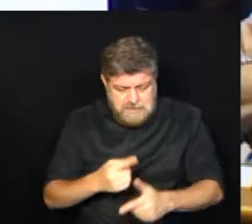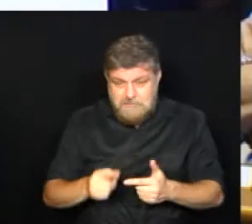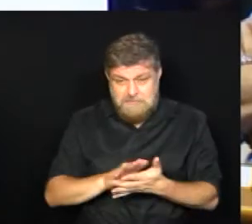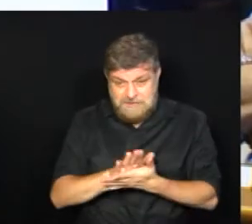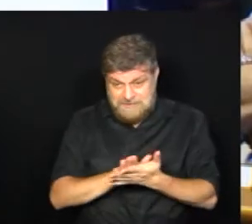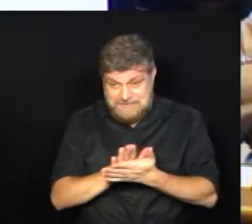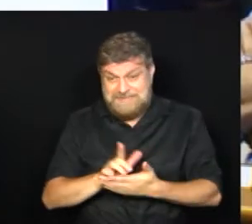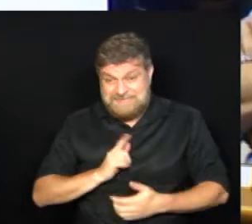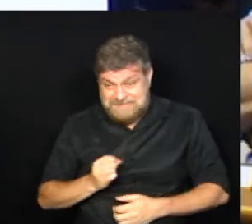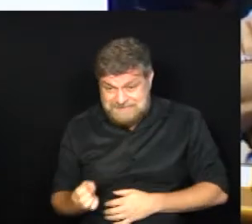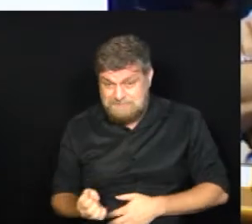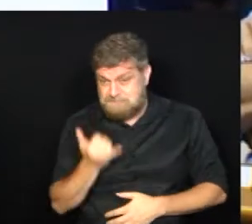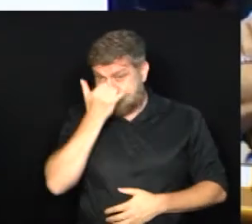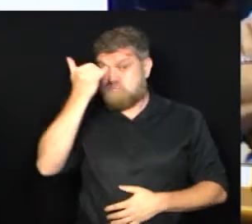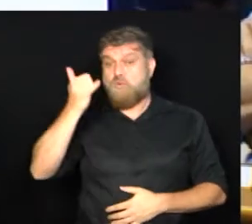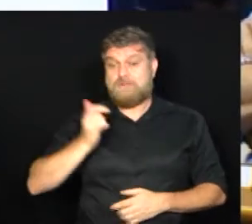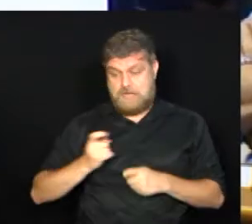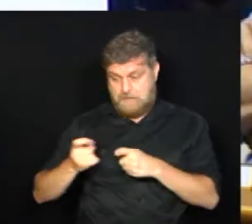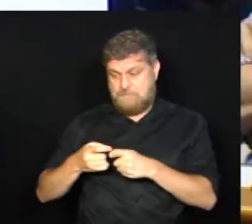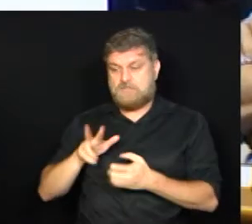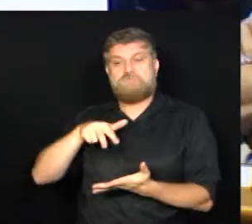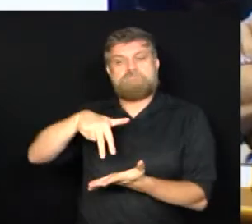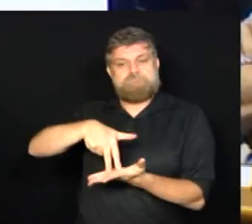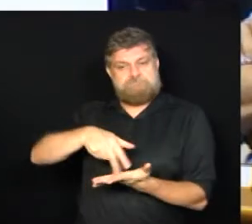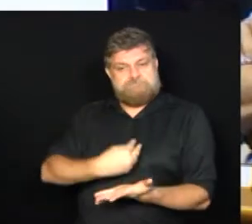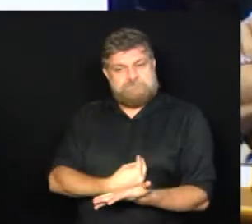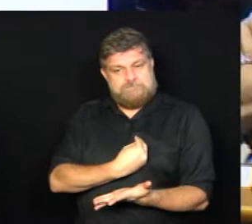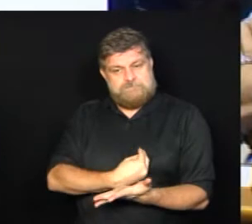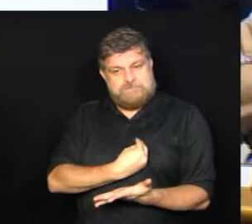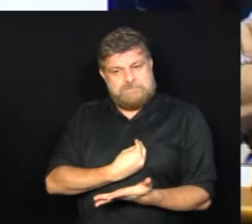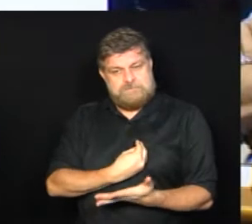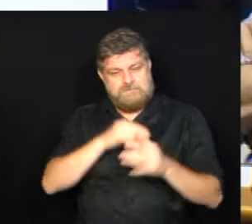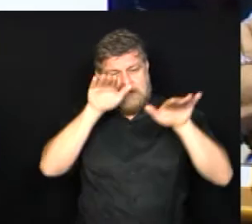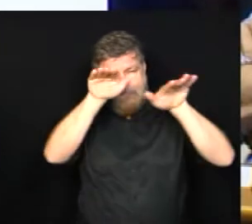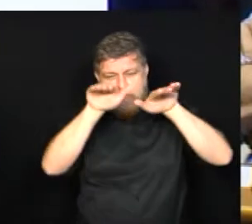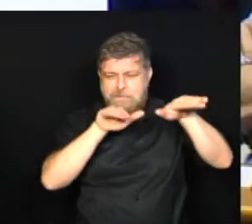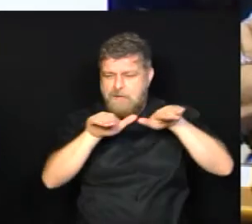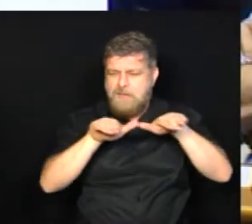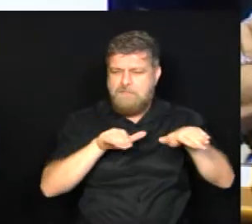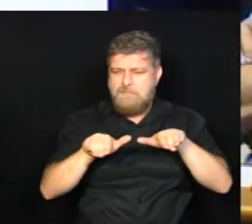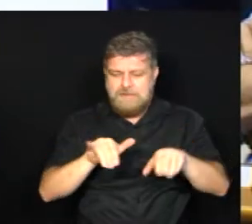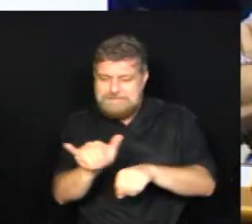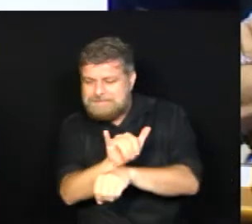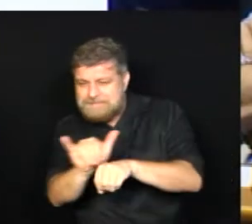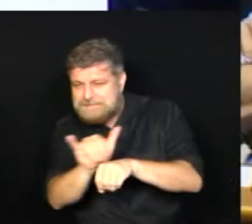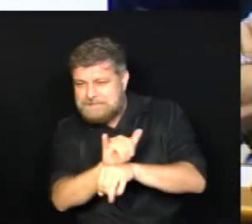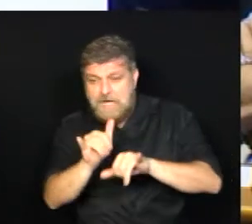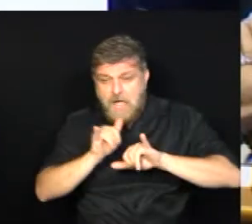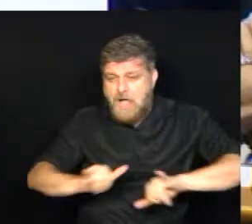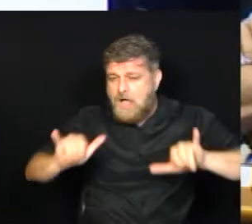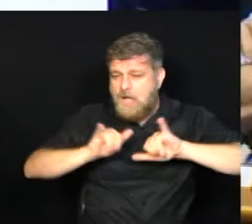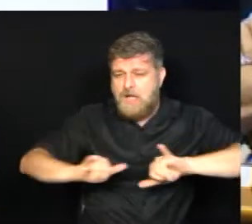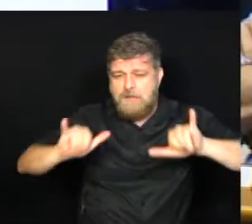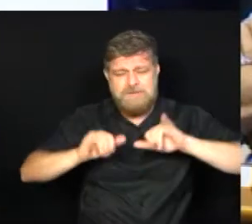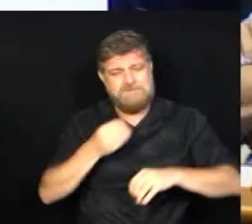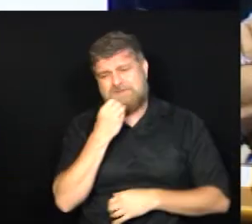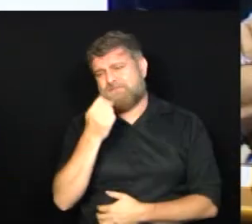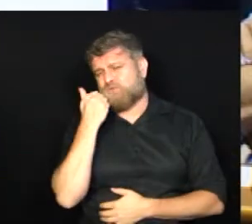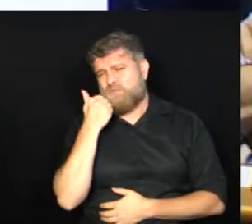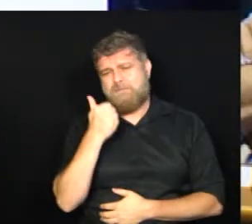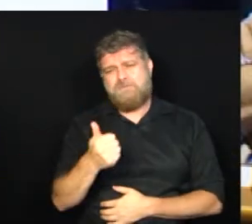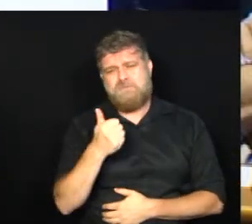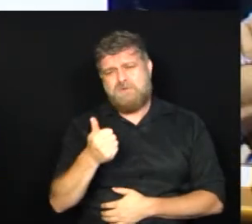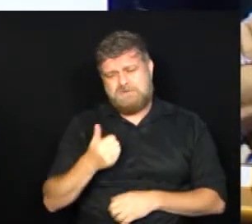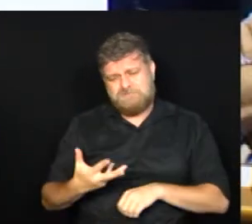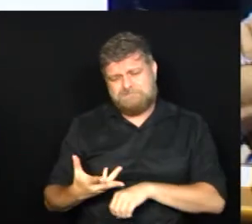gente vai ter suporte e toda uma logística, uma capacidade operacional de fazer uma campanha muito boa,